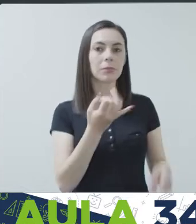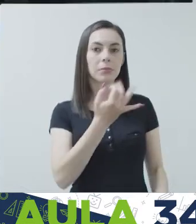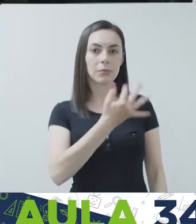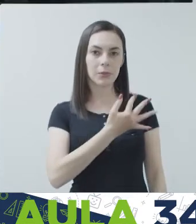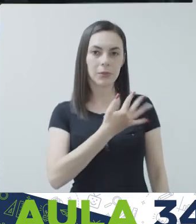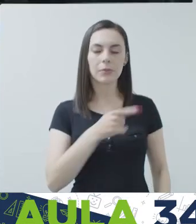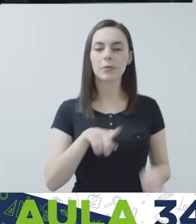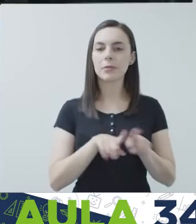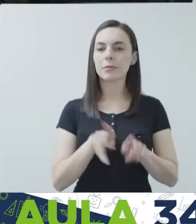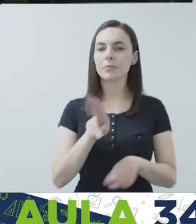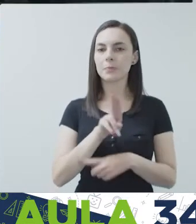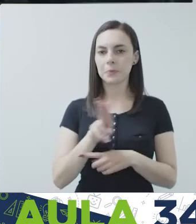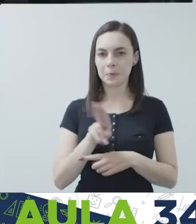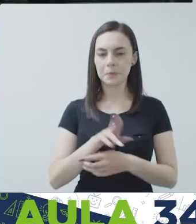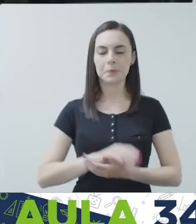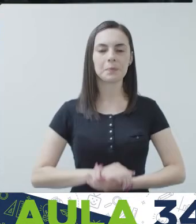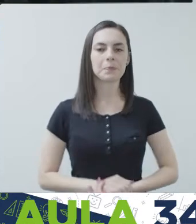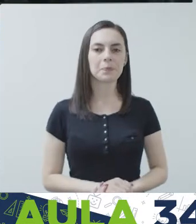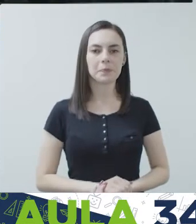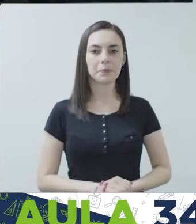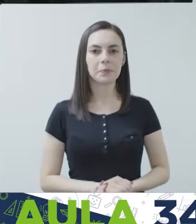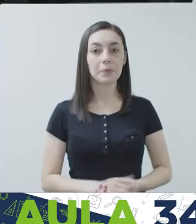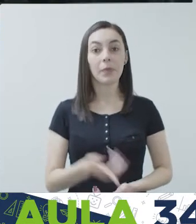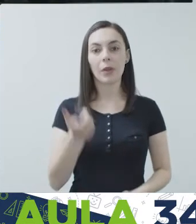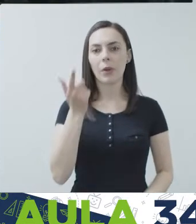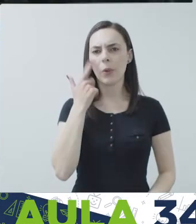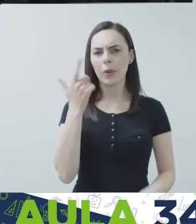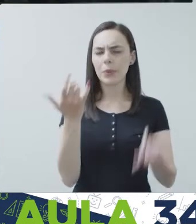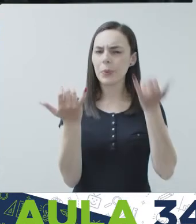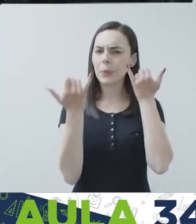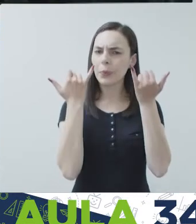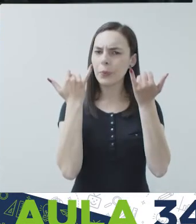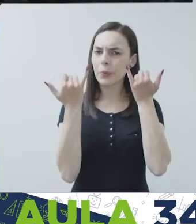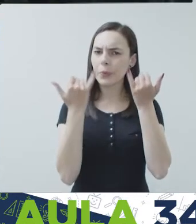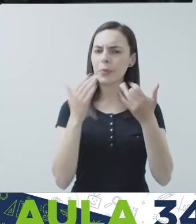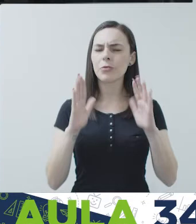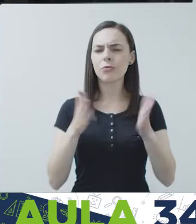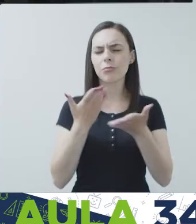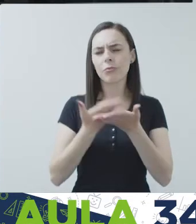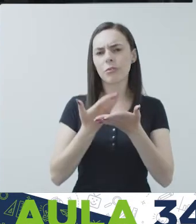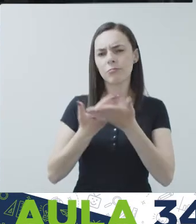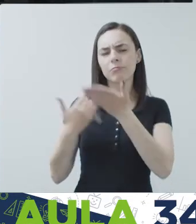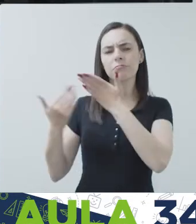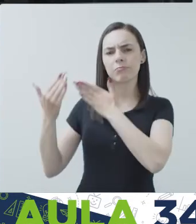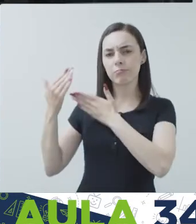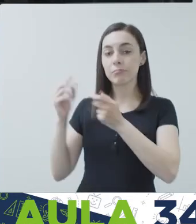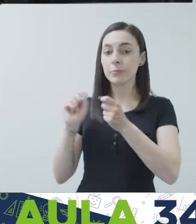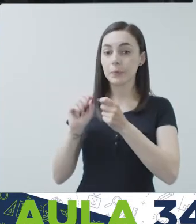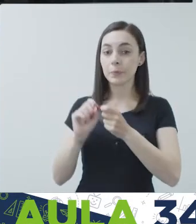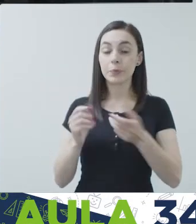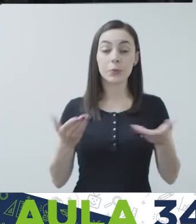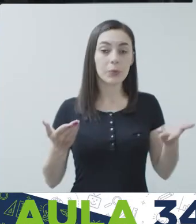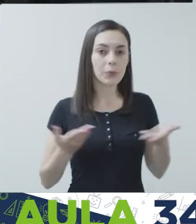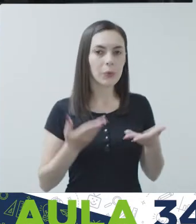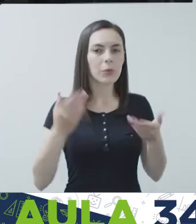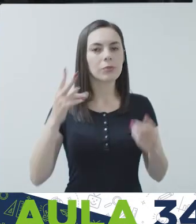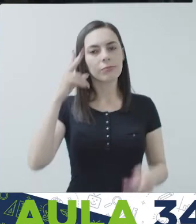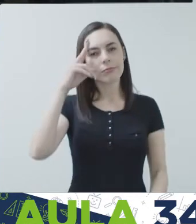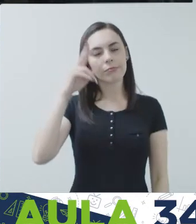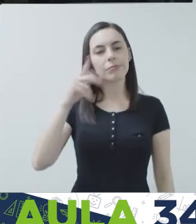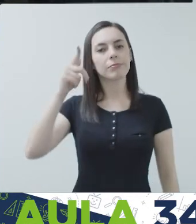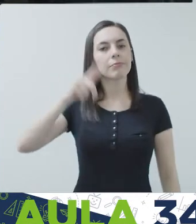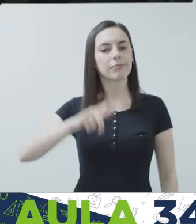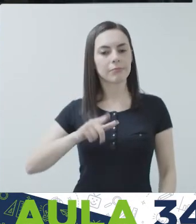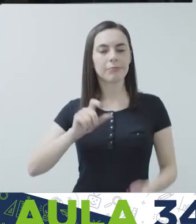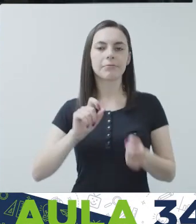dele. Olha só, isso foi tudo que a gente já até fez em outra aula e hoje nós estamos lembrando e fazendo